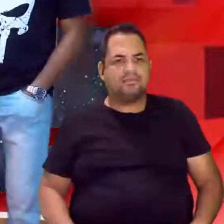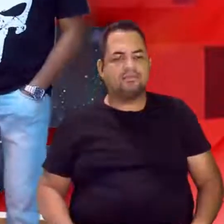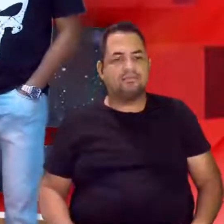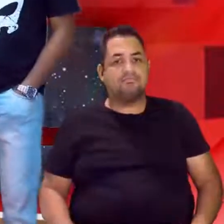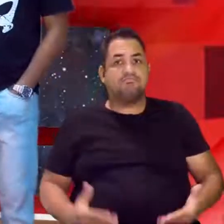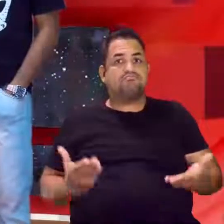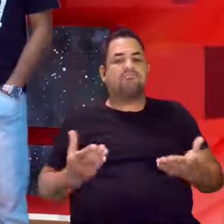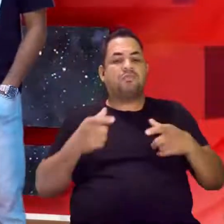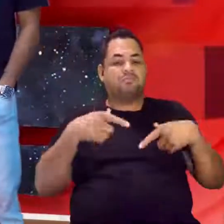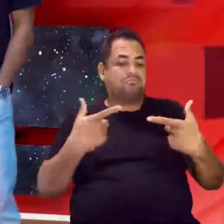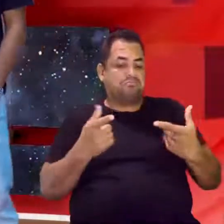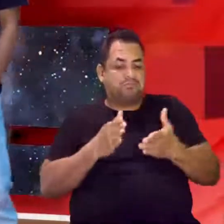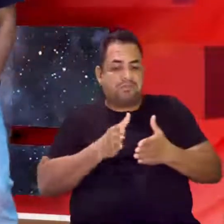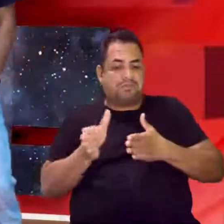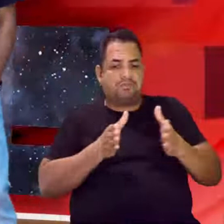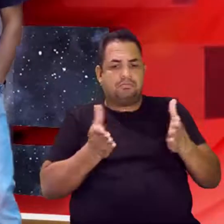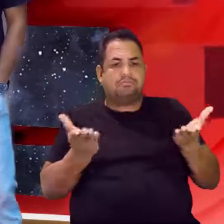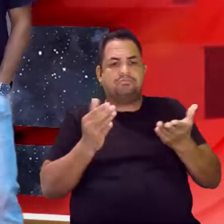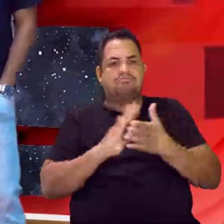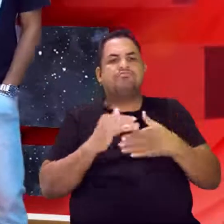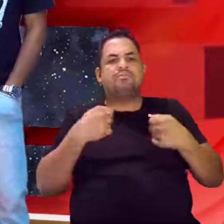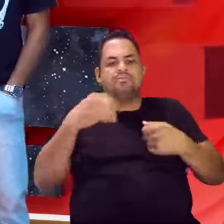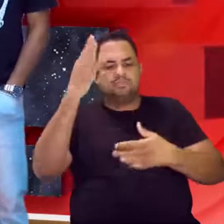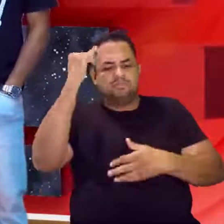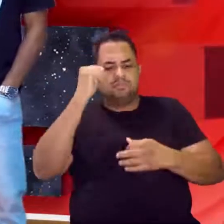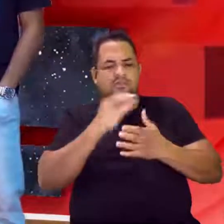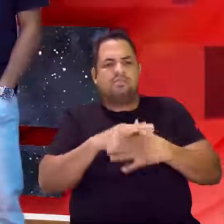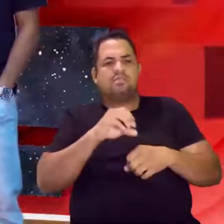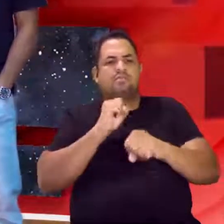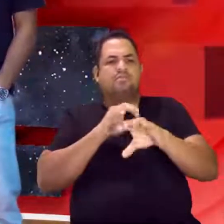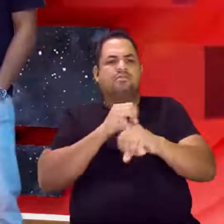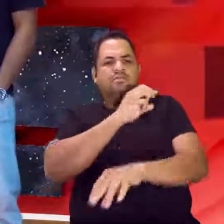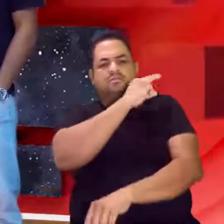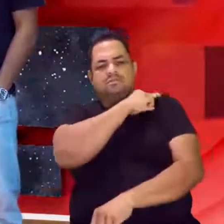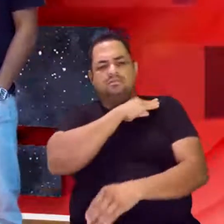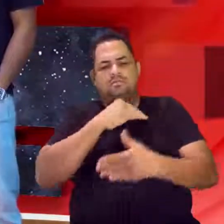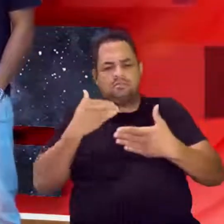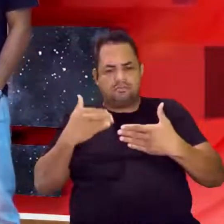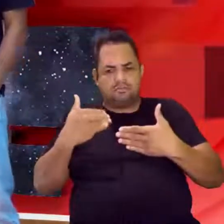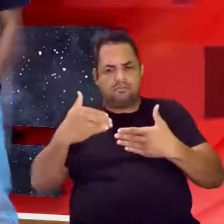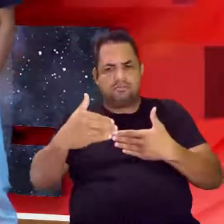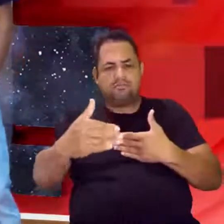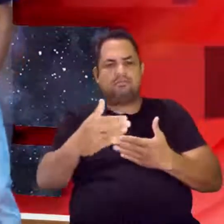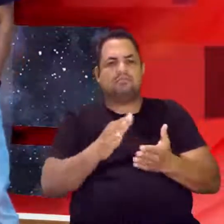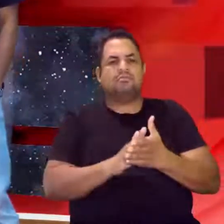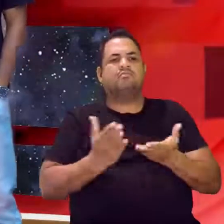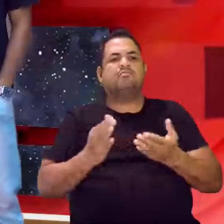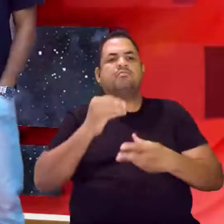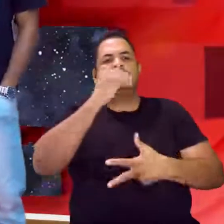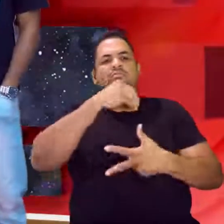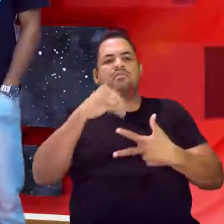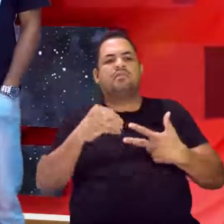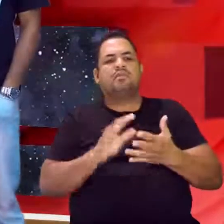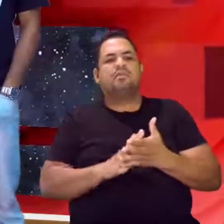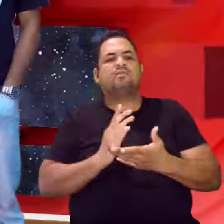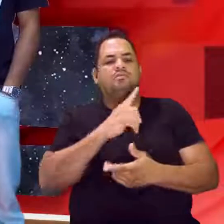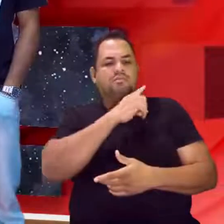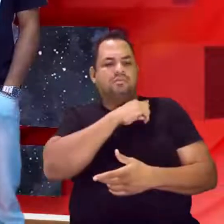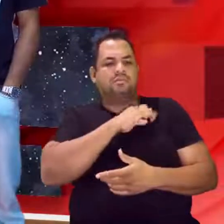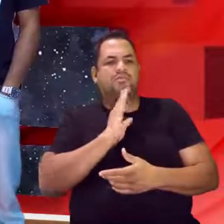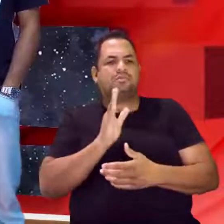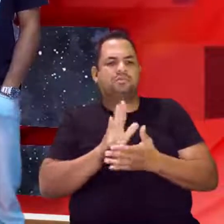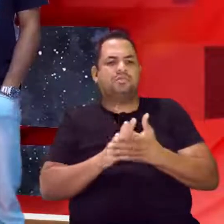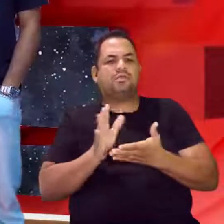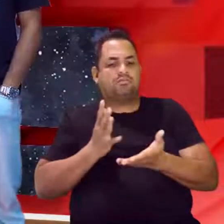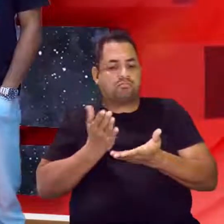eu tô, para onde eu vou, né? Porque é um momento decisivo. O ensino médio, ele já vai caminhando, né, para o Enem. Vocês estão no primeiro ano, mas já dá